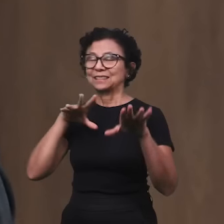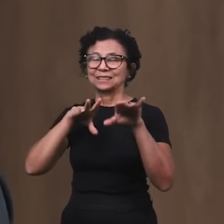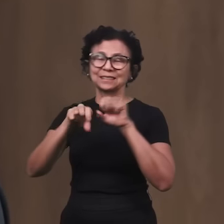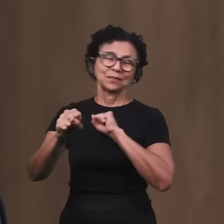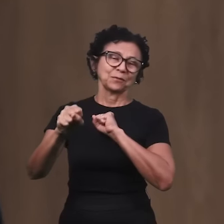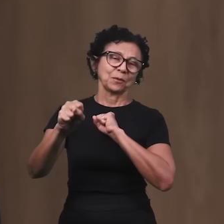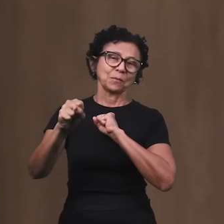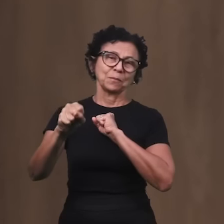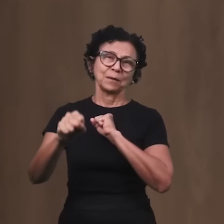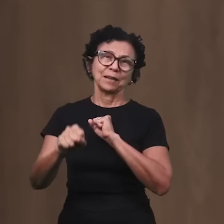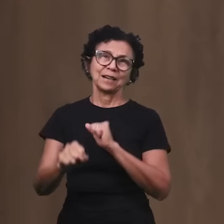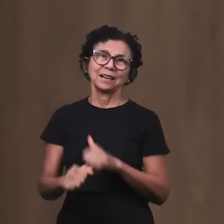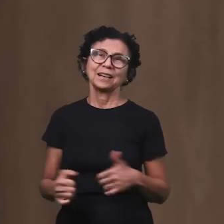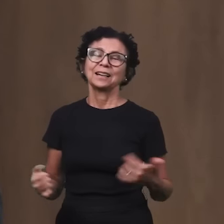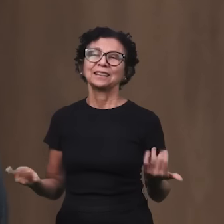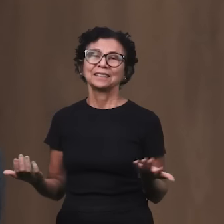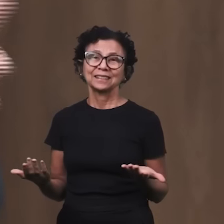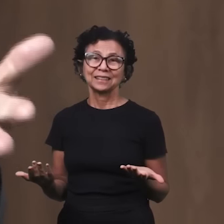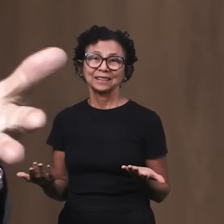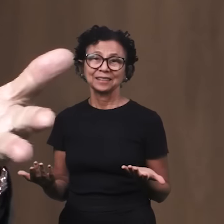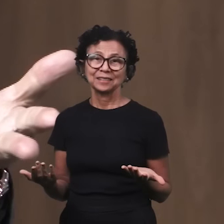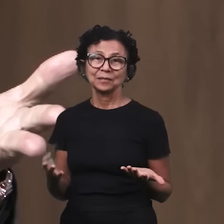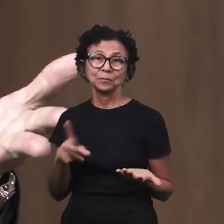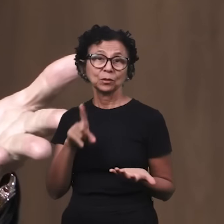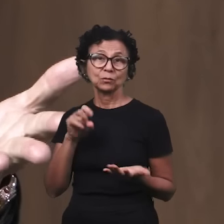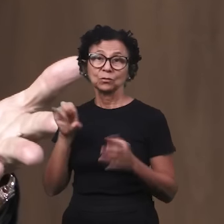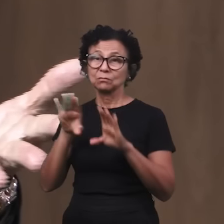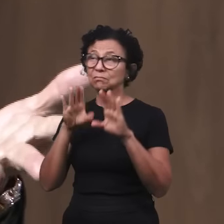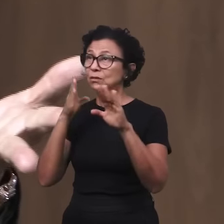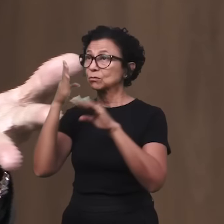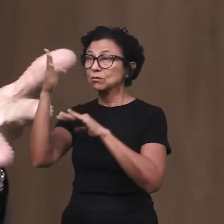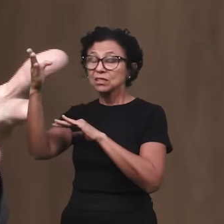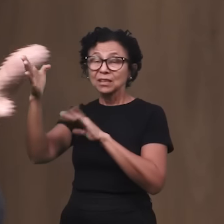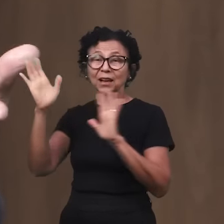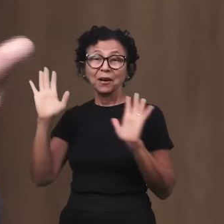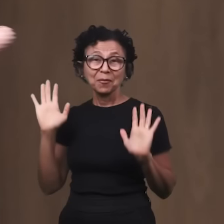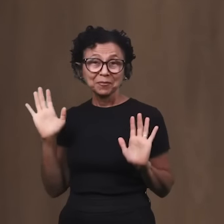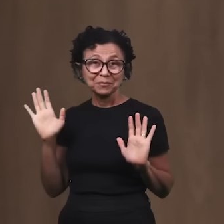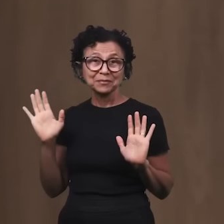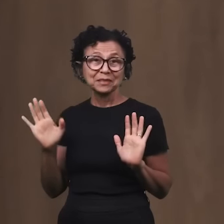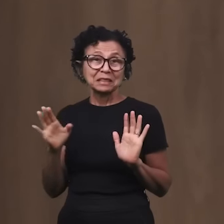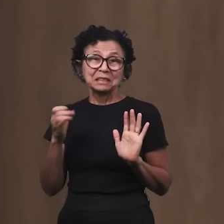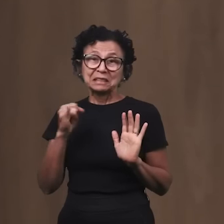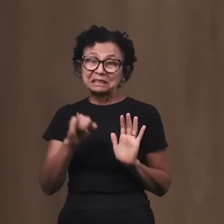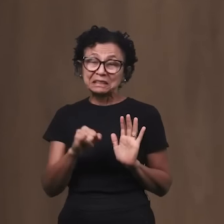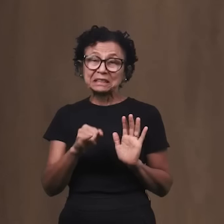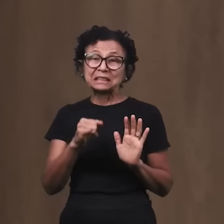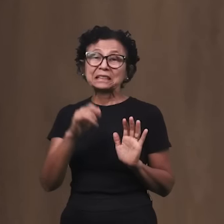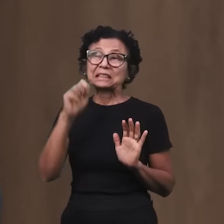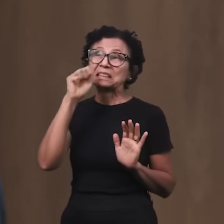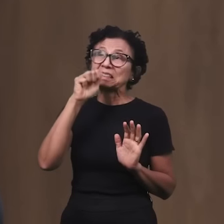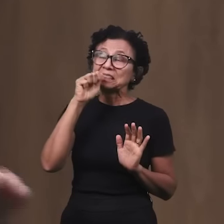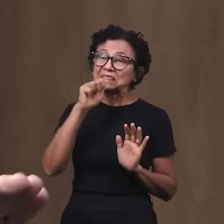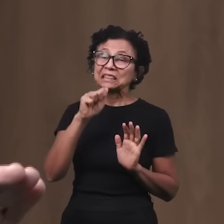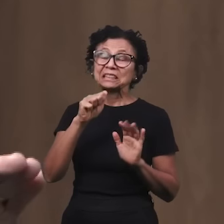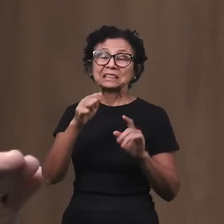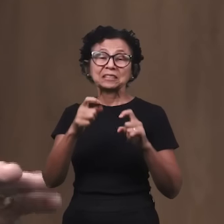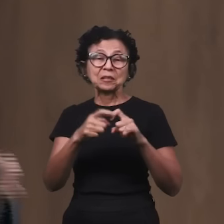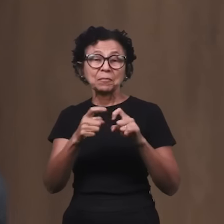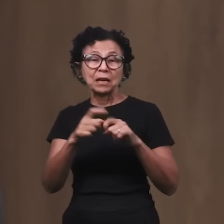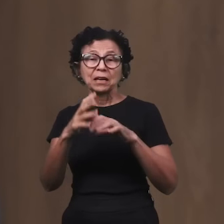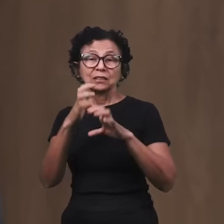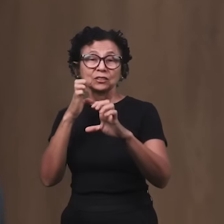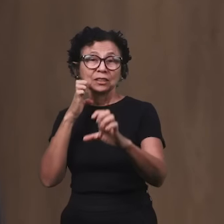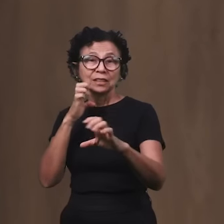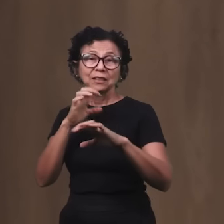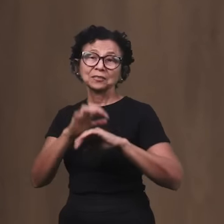Prometida, e nos nossos dias não vão entrar na eternidade. Sendo dentista, sendo médicos, sendo engenheiro, sendo qualquer profissão.